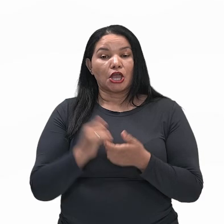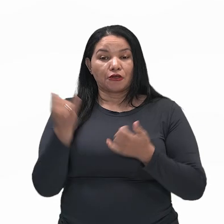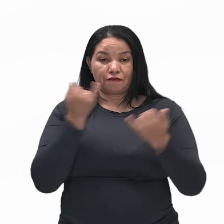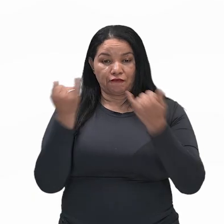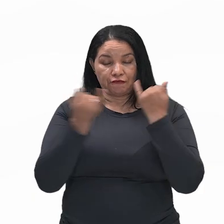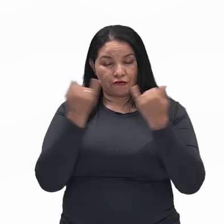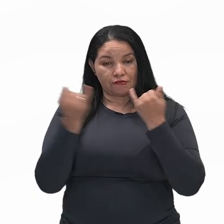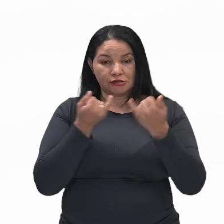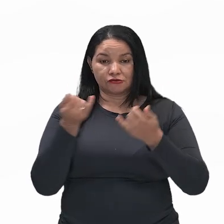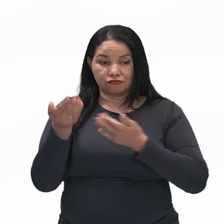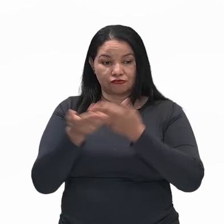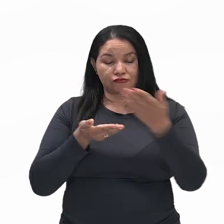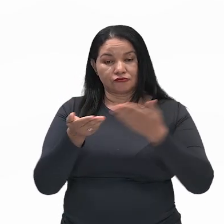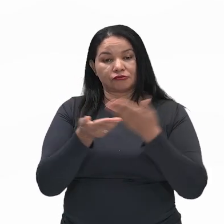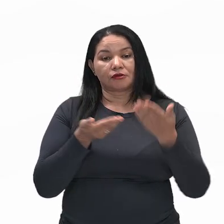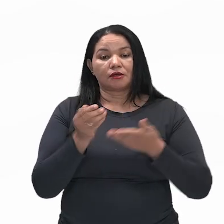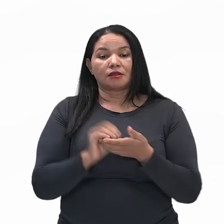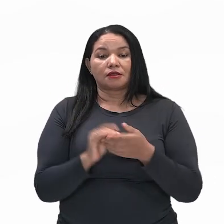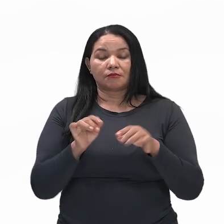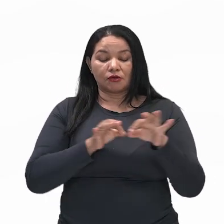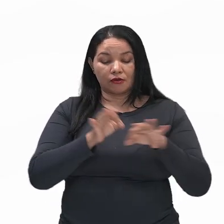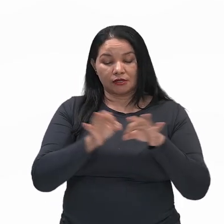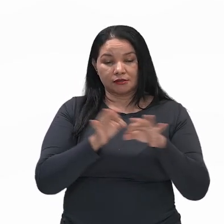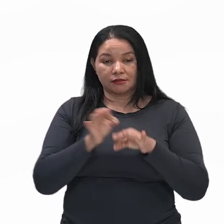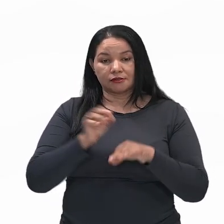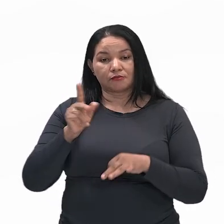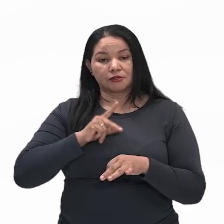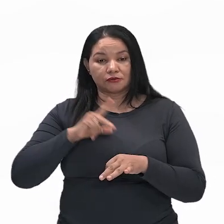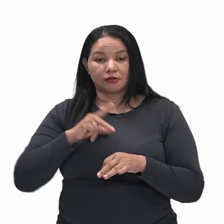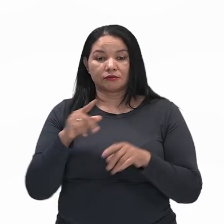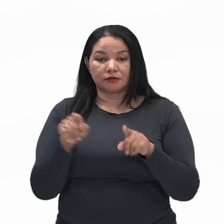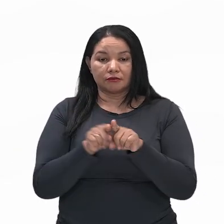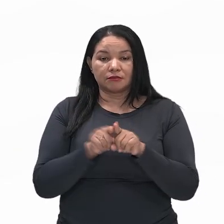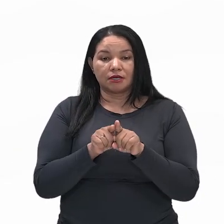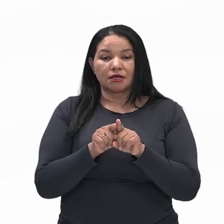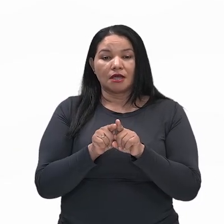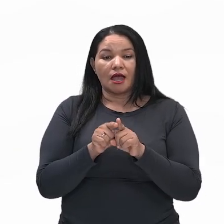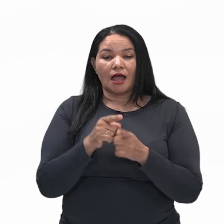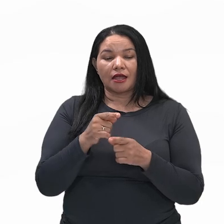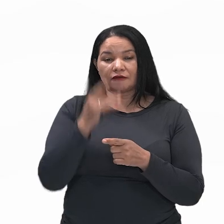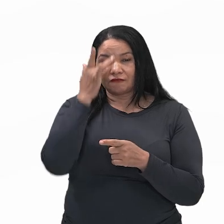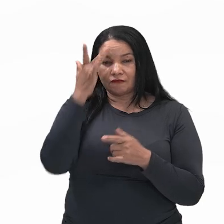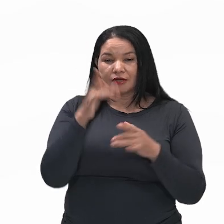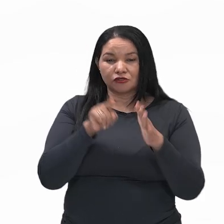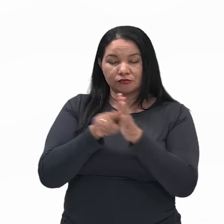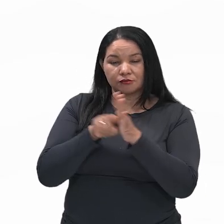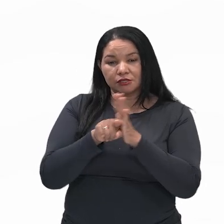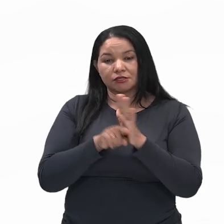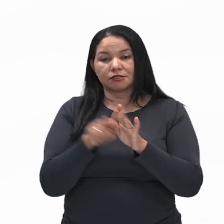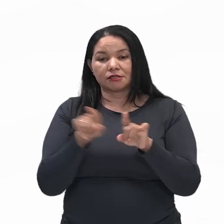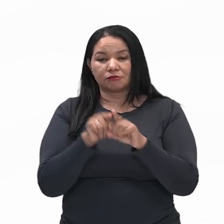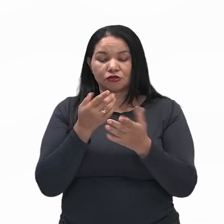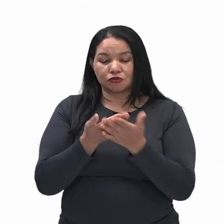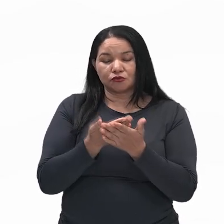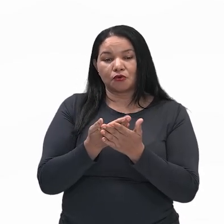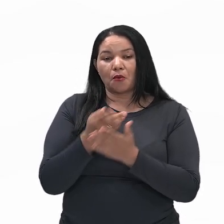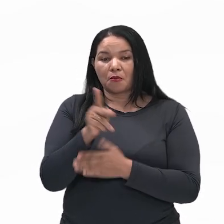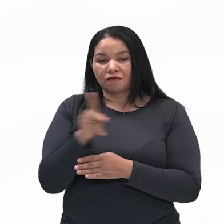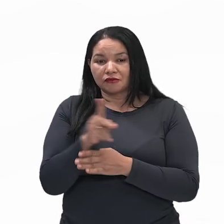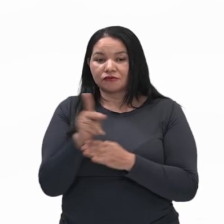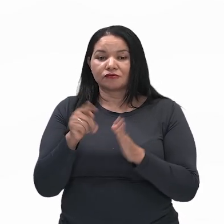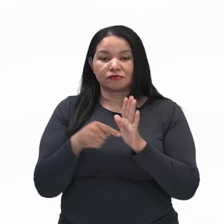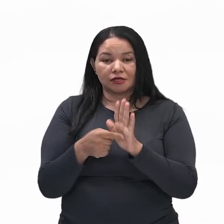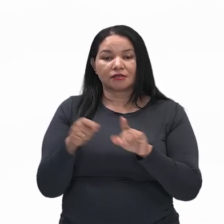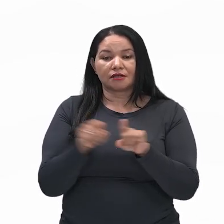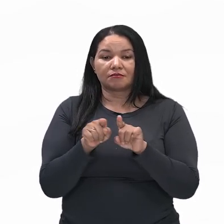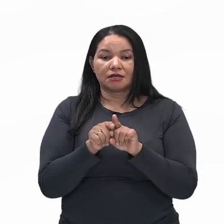informações, organização pessoal, facilitação para pesquisa, estudo e para ajudar professores a disponibilizarem